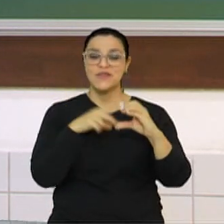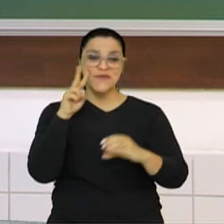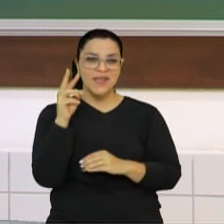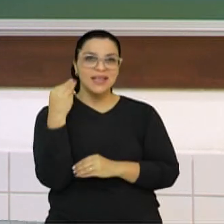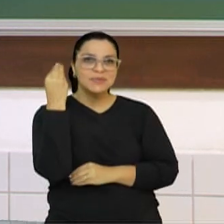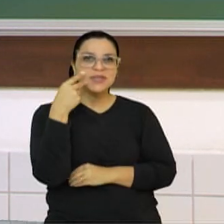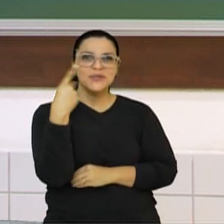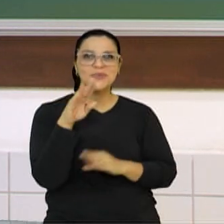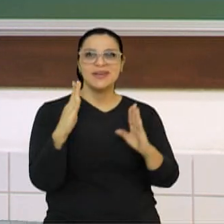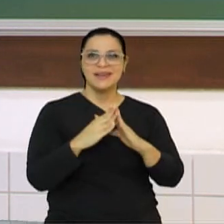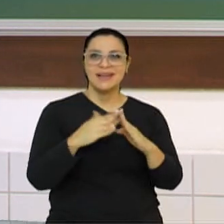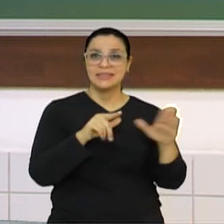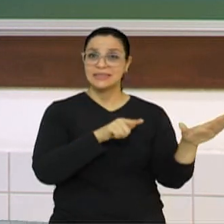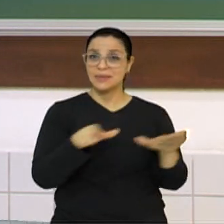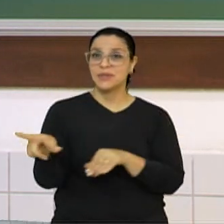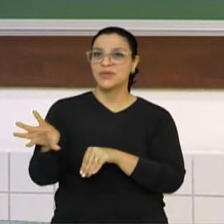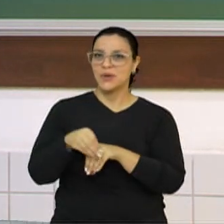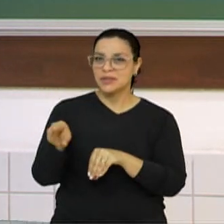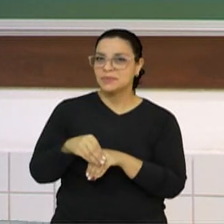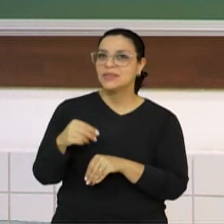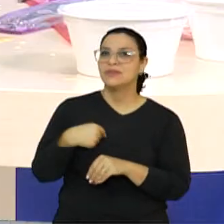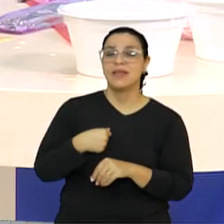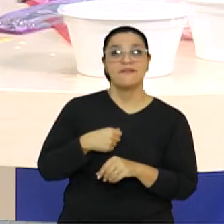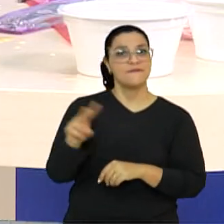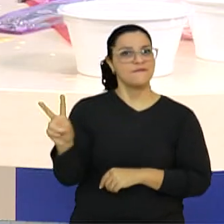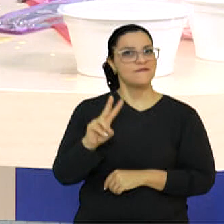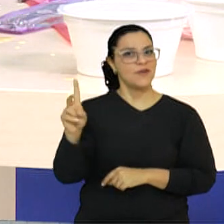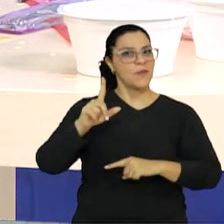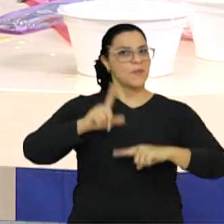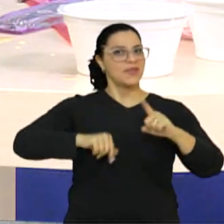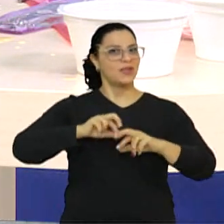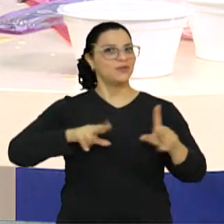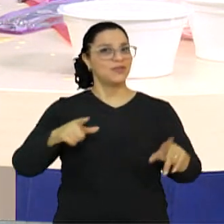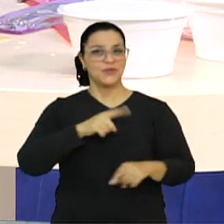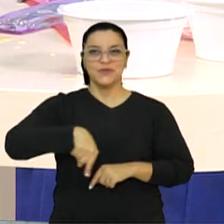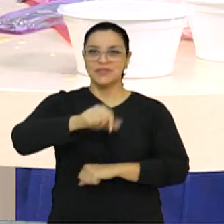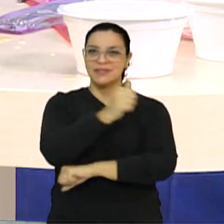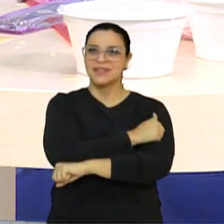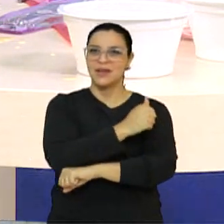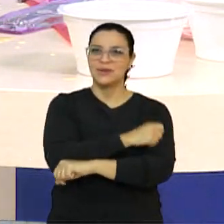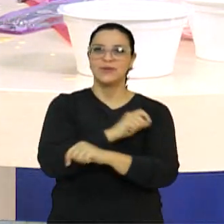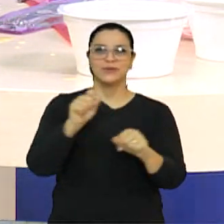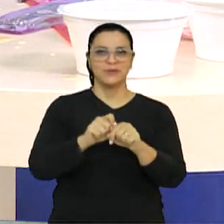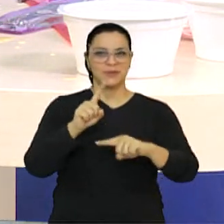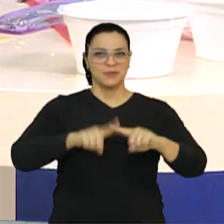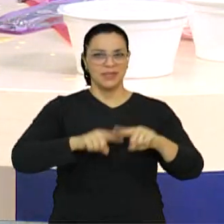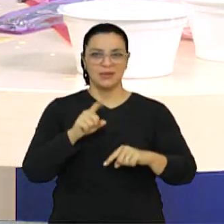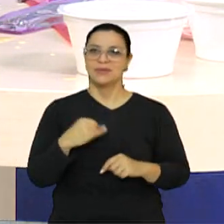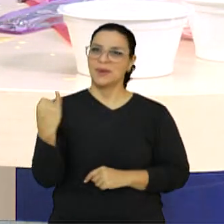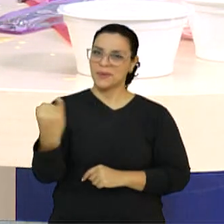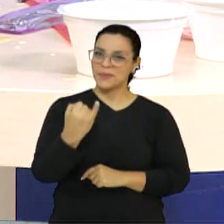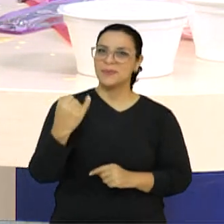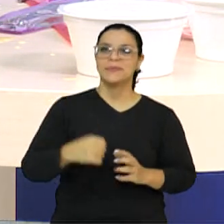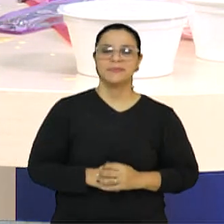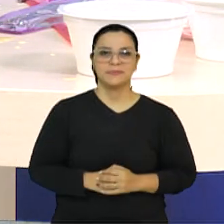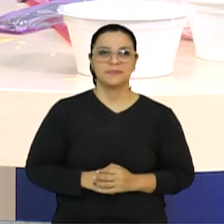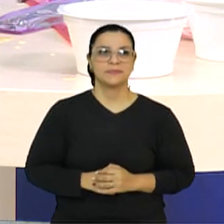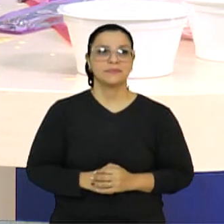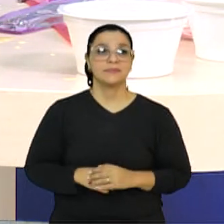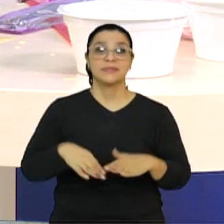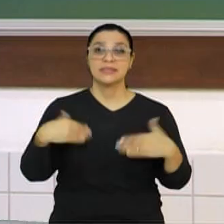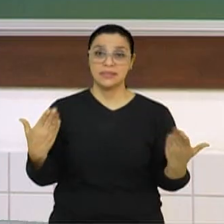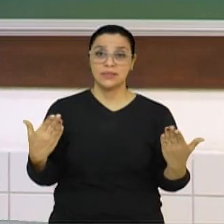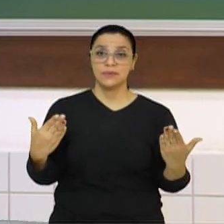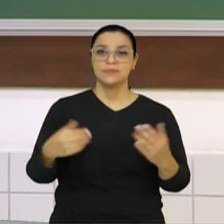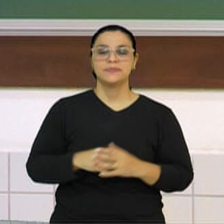assim, essa semana do conhecimento aí bem rica mesmo em materiais produzidos pelo próprio aluno, né? Isso é muito importante, tá? Então,